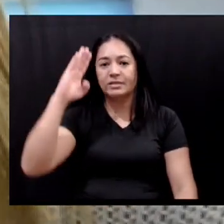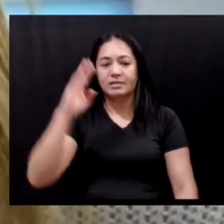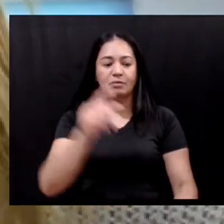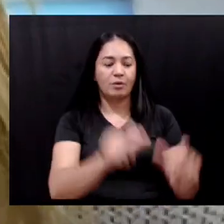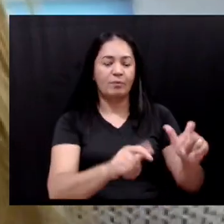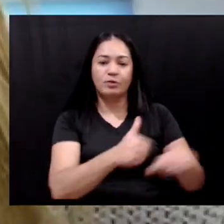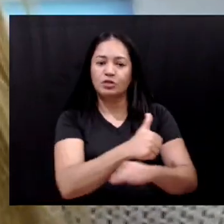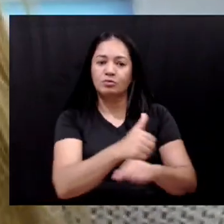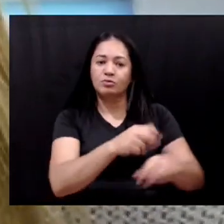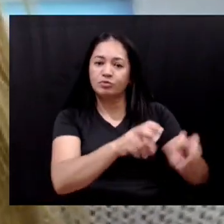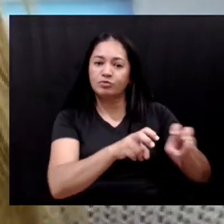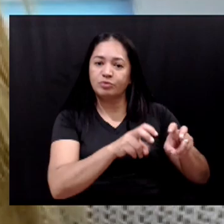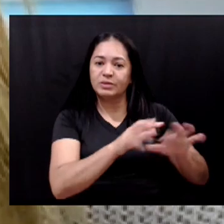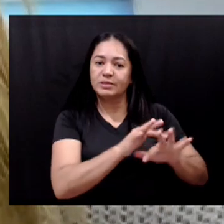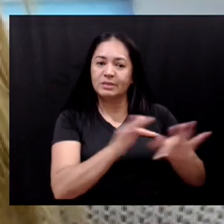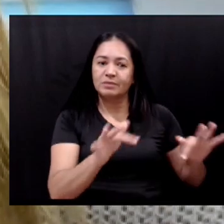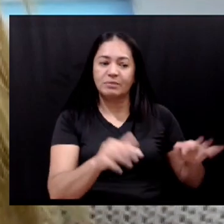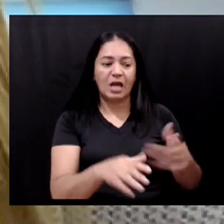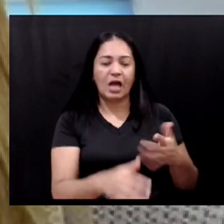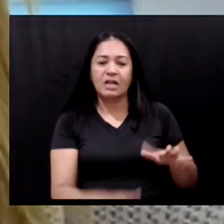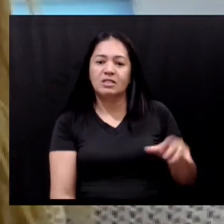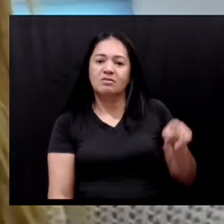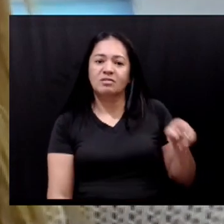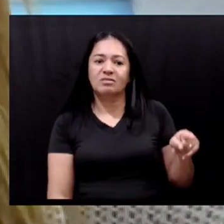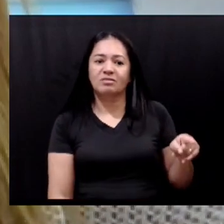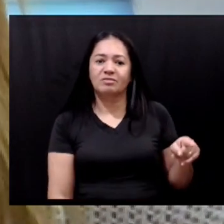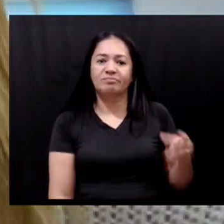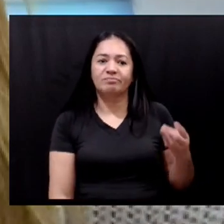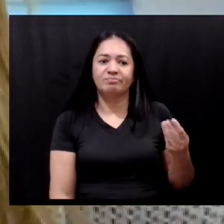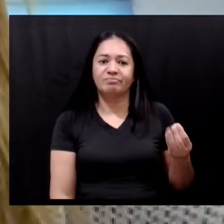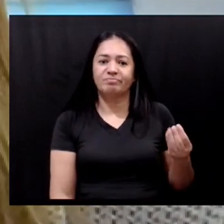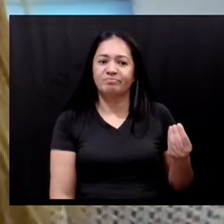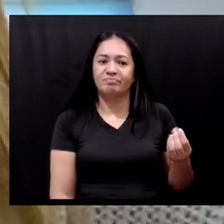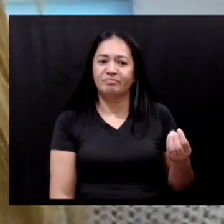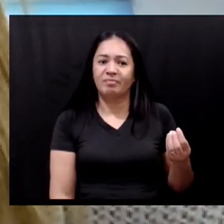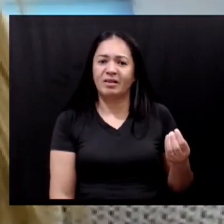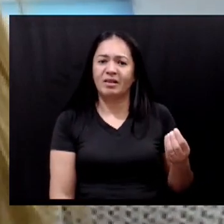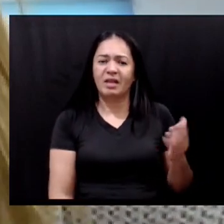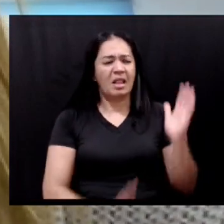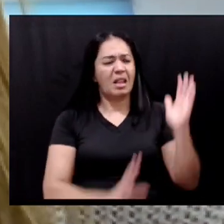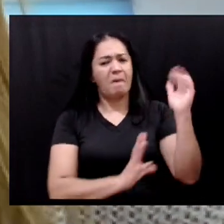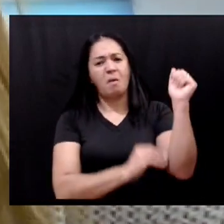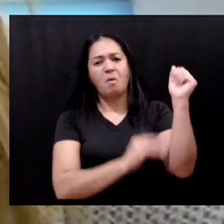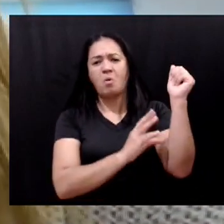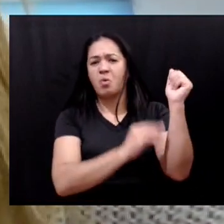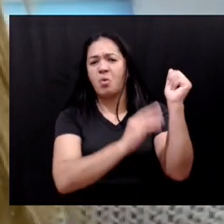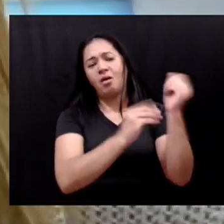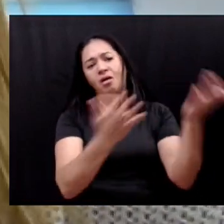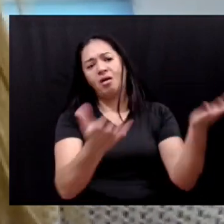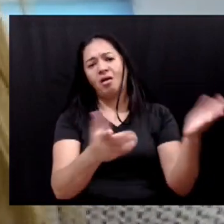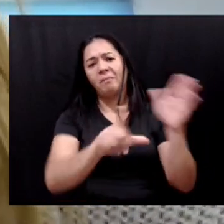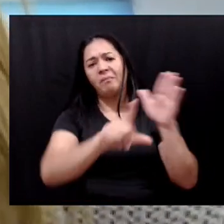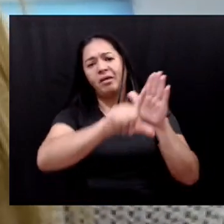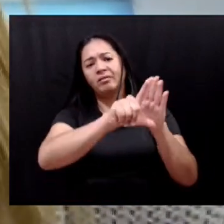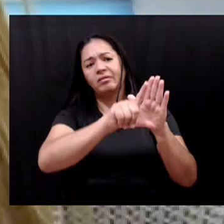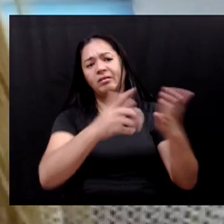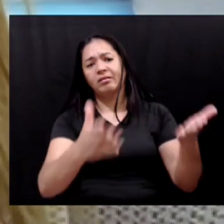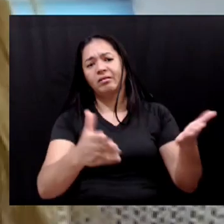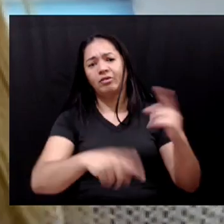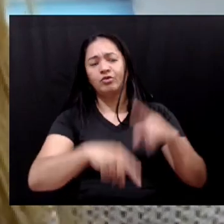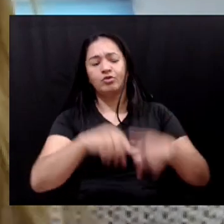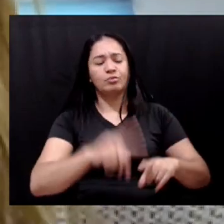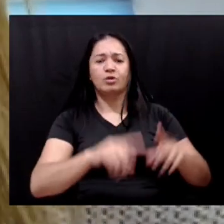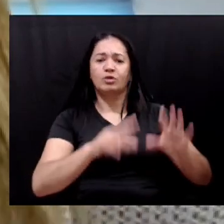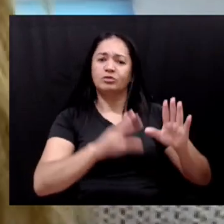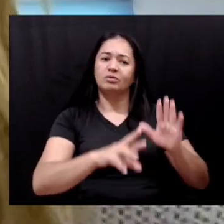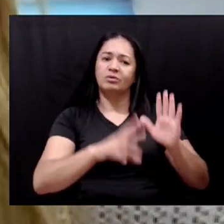vezes passam por tanta burocracia para poder legalizar e ter os produtos ali registrados. Enfim, a gente vê